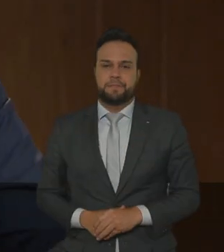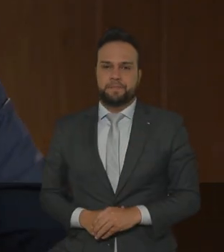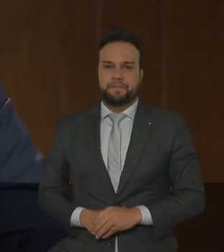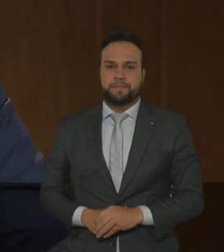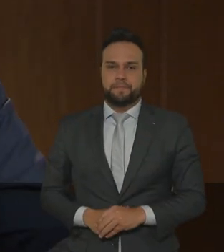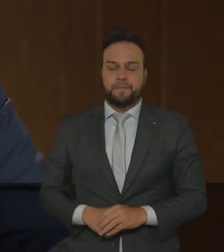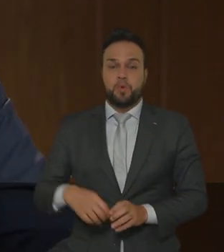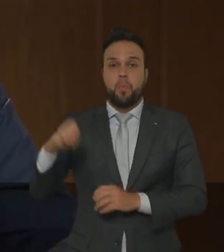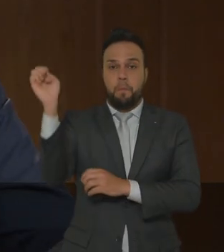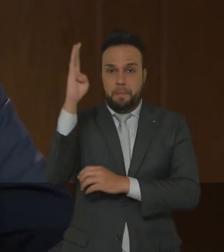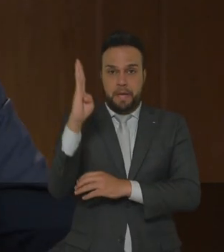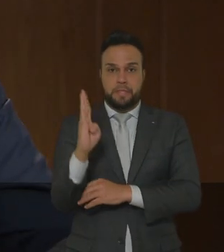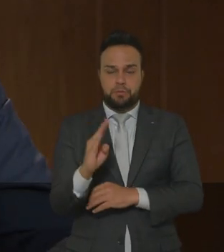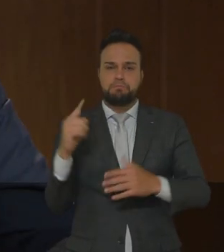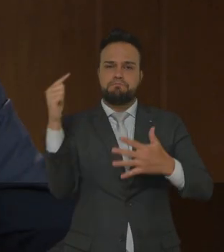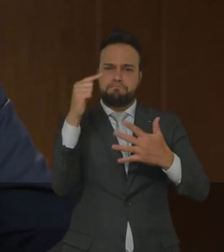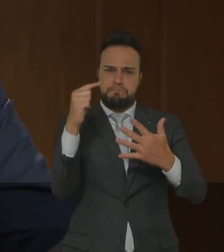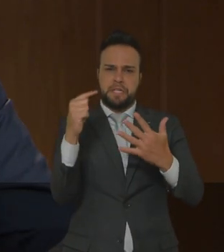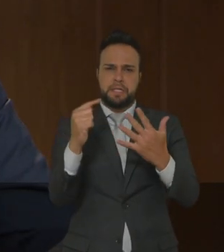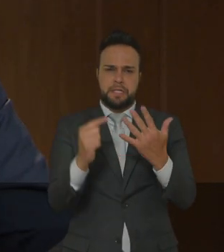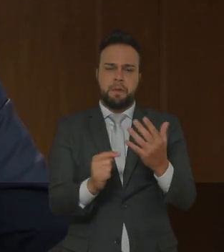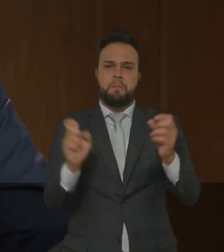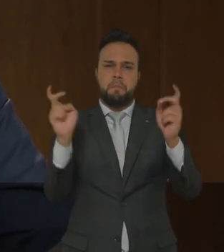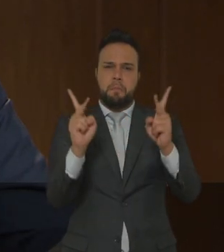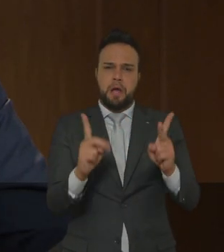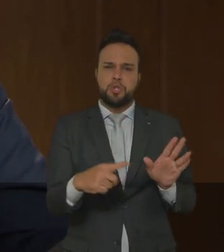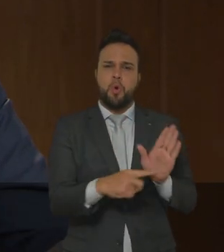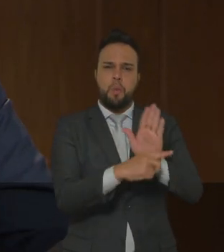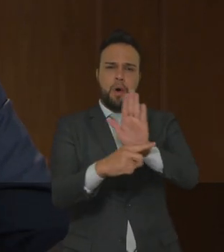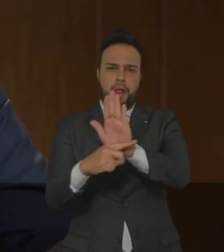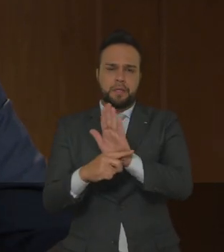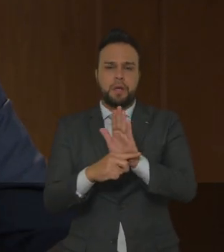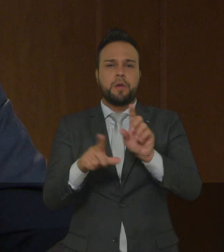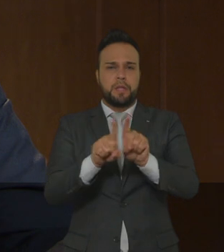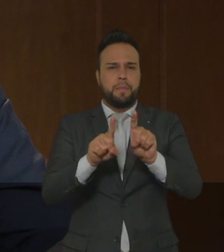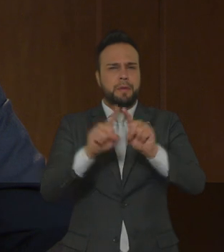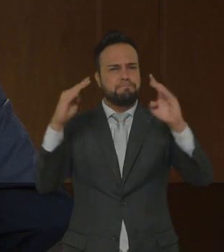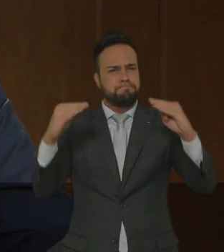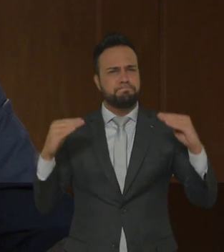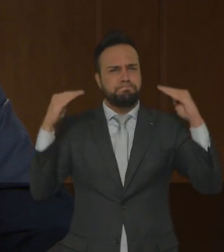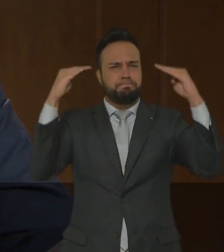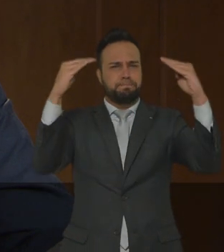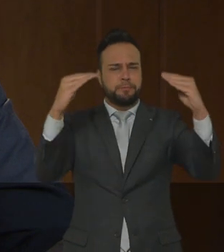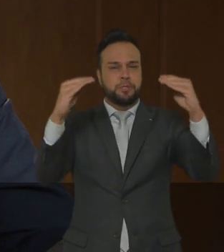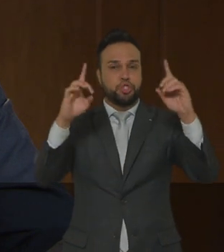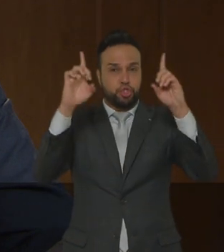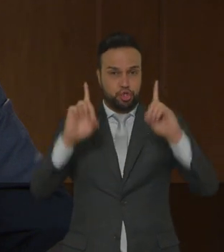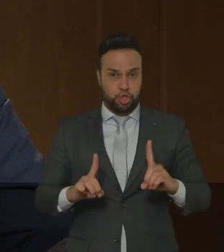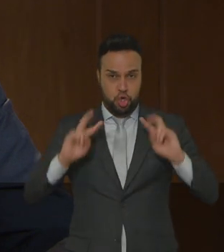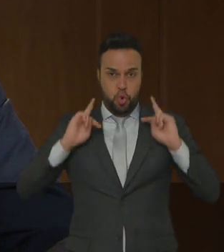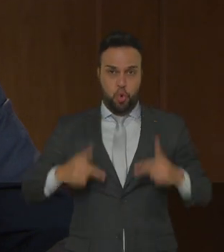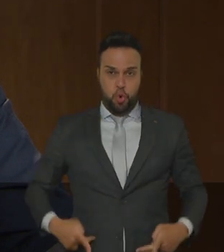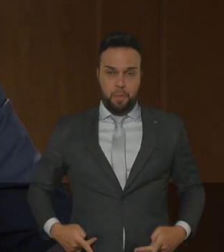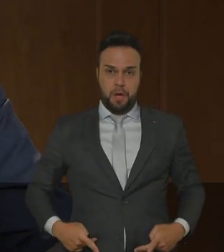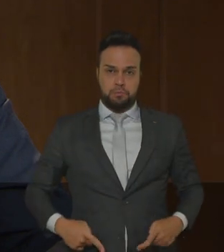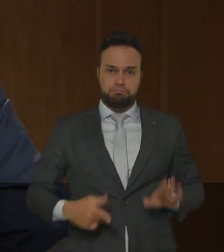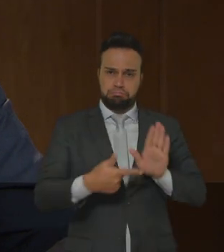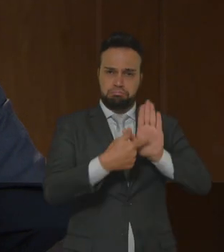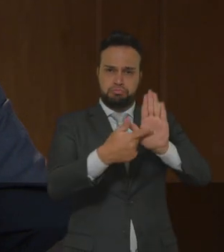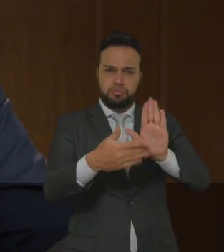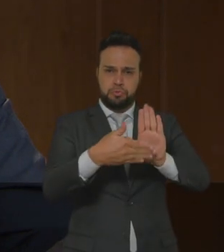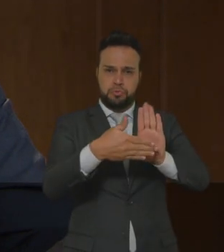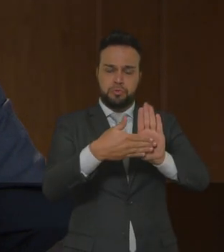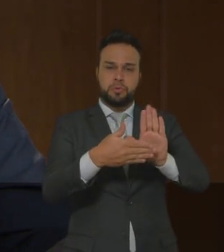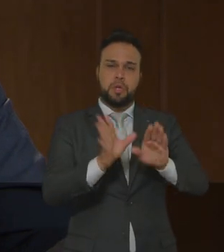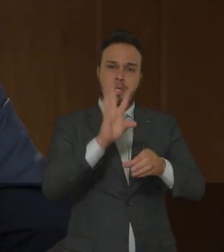Liberdade o Brasil tem os princípios da Paz com operação e prevalência dos seres humanos inscritos em sua